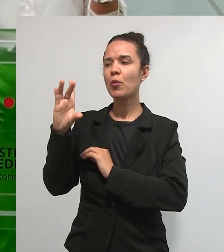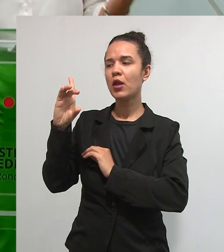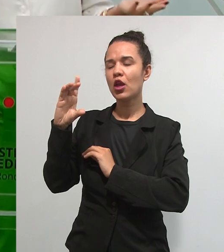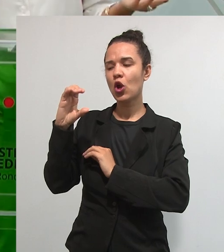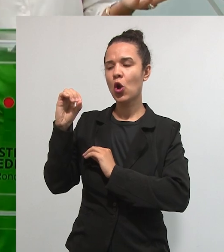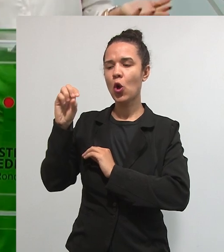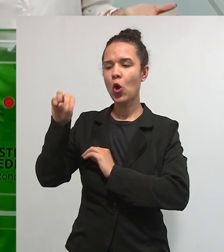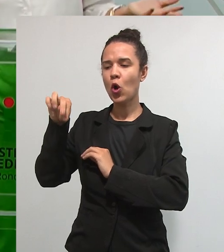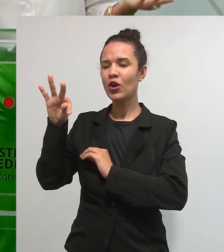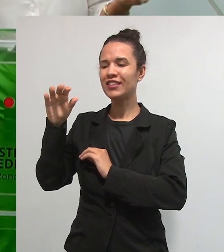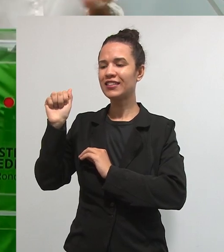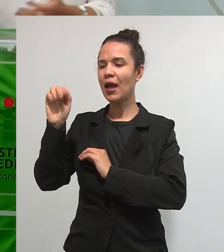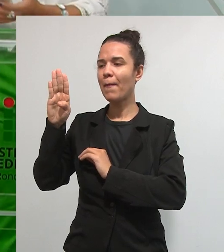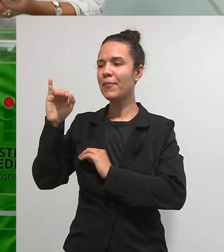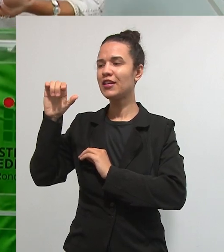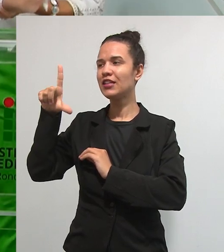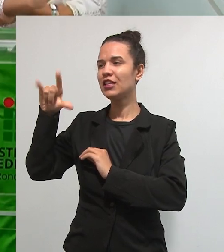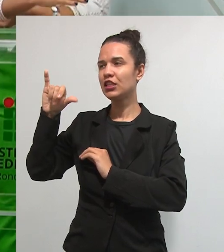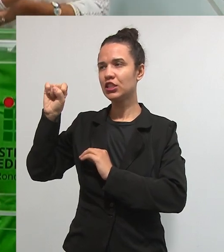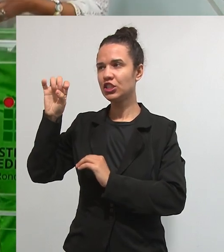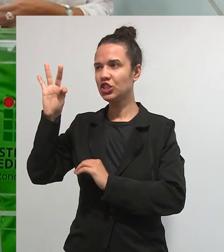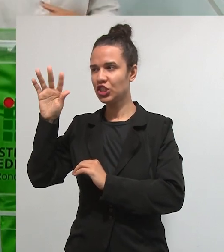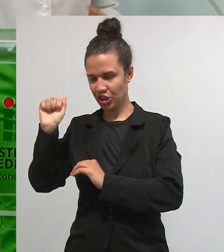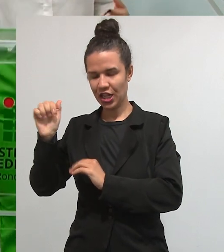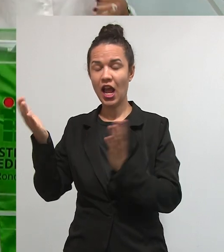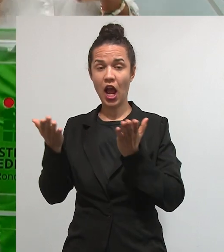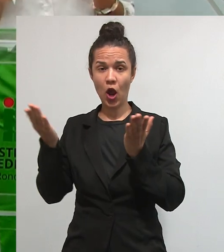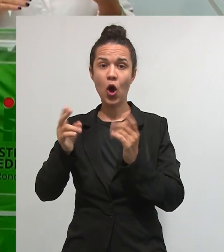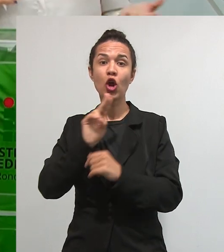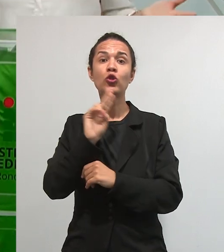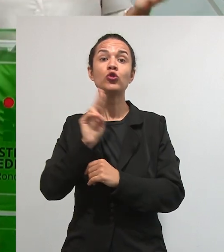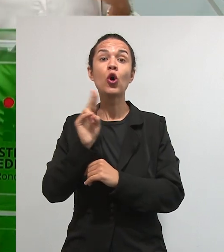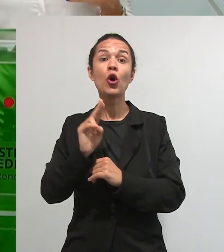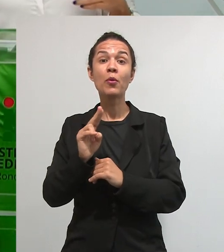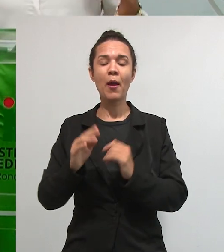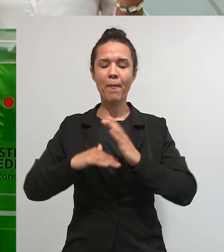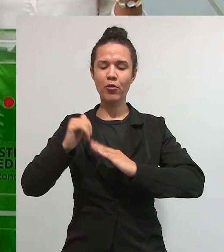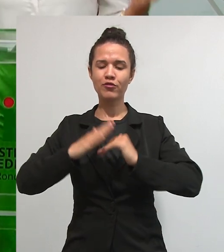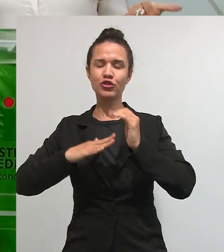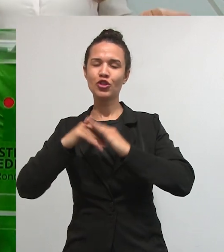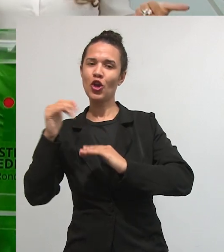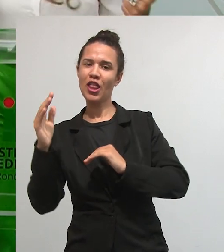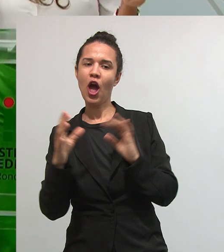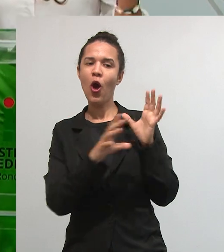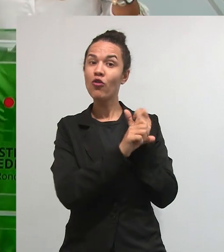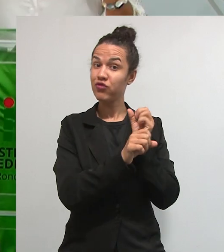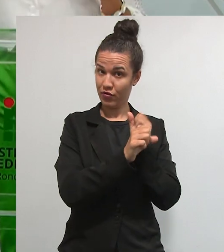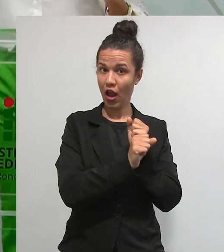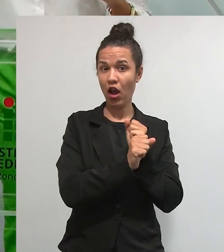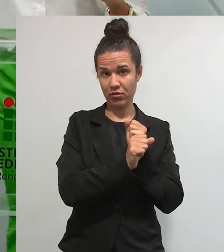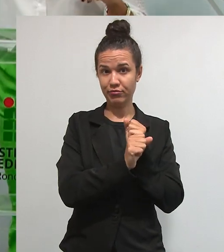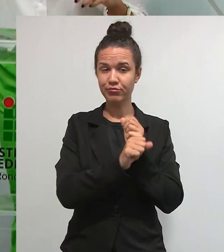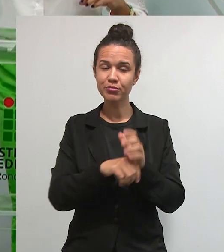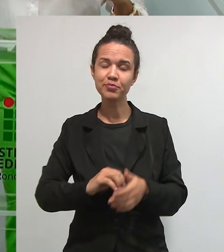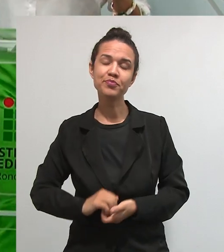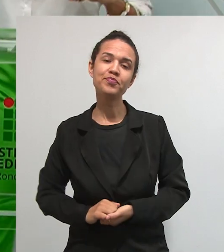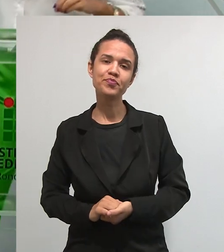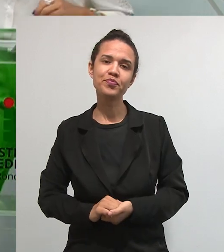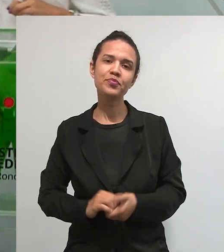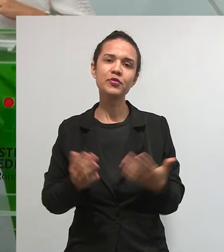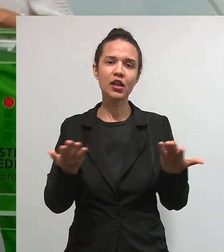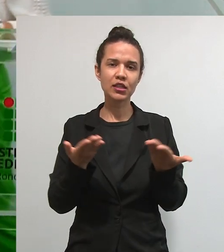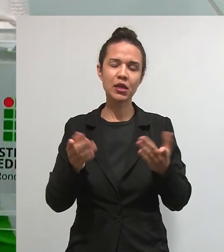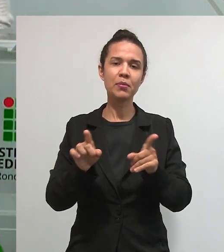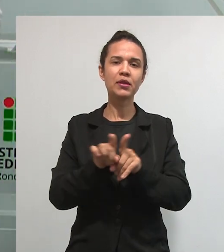ou contador. Agora é profissional da contabilidade, né? Profissional da área contábil. Ok. O que mais?